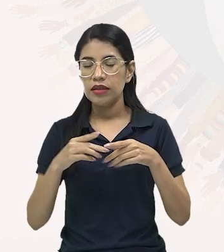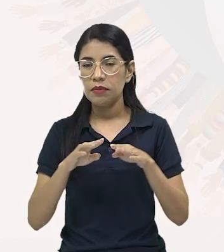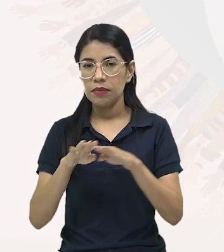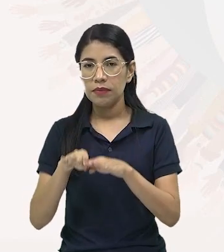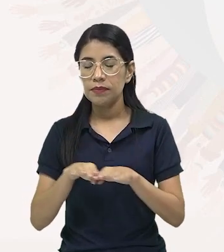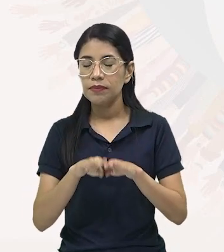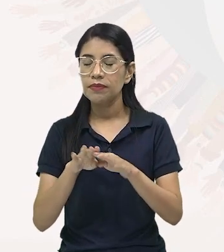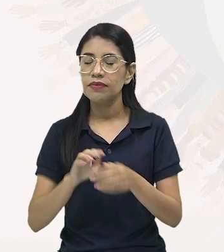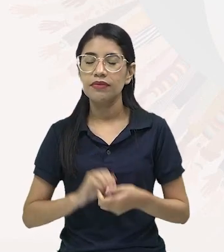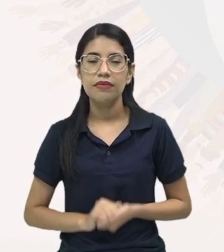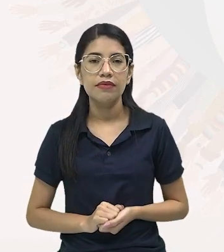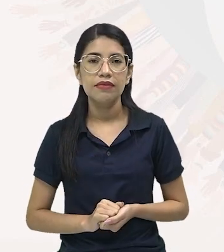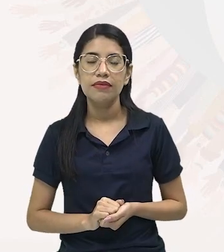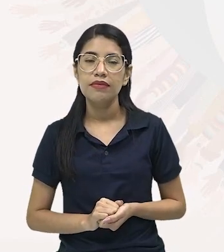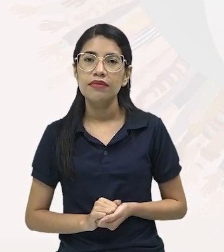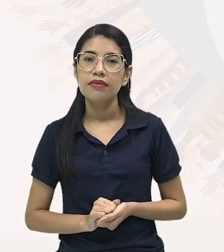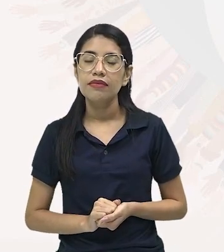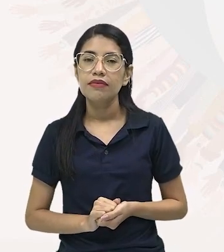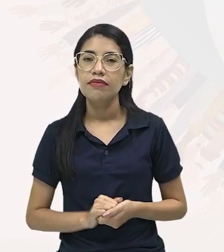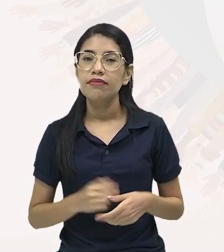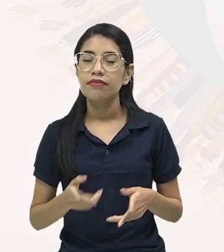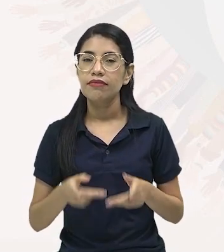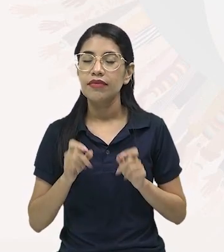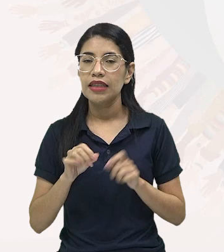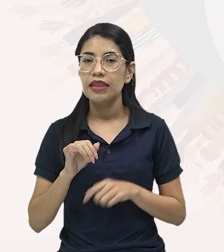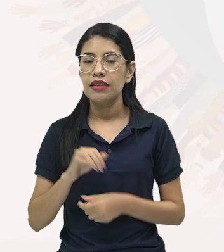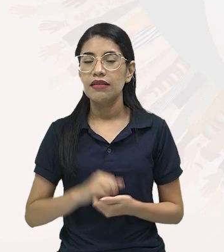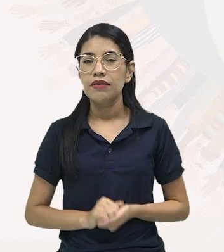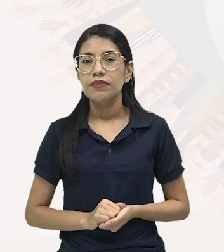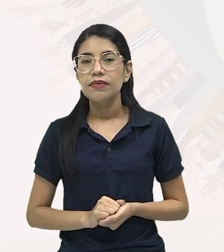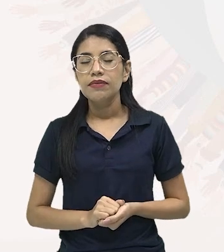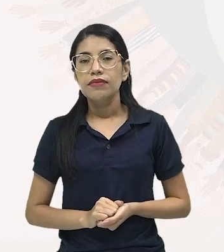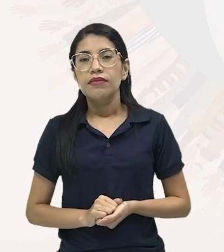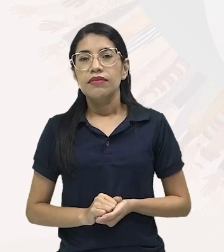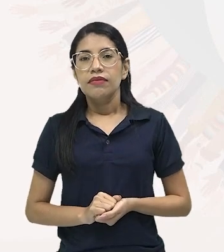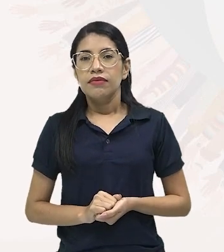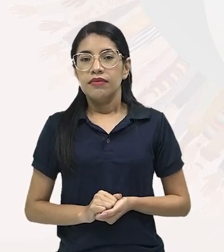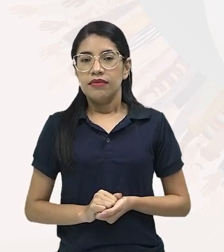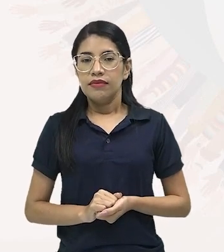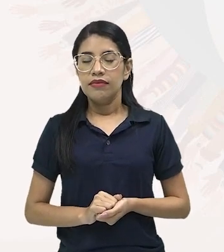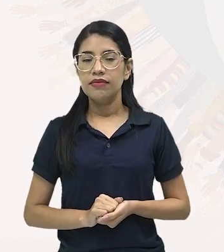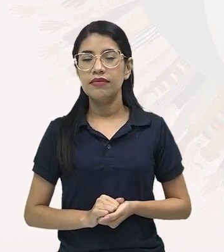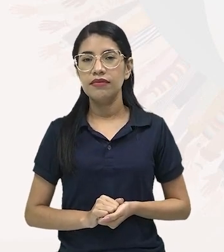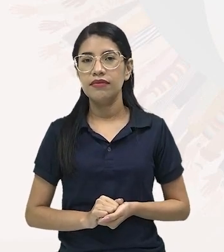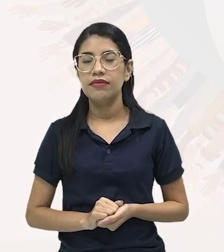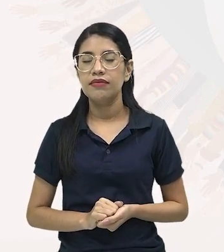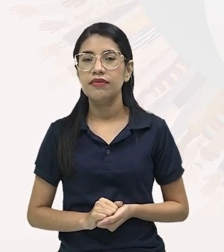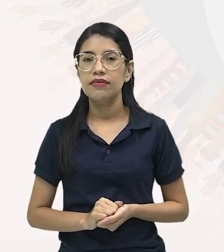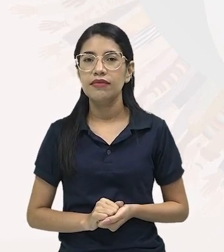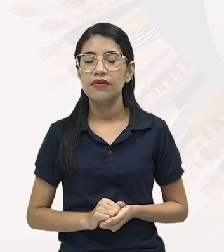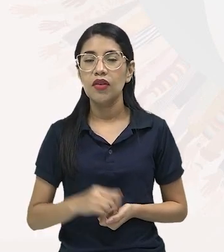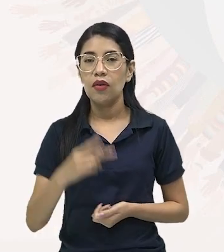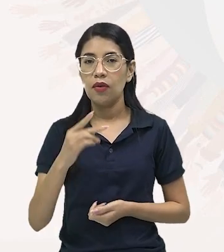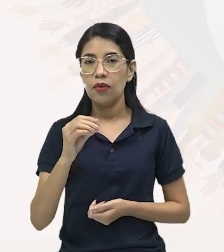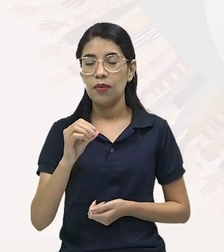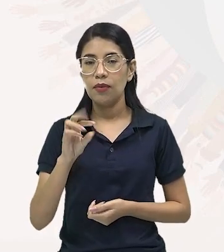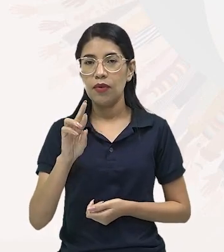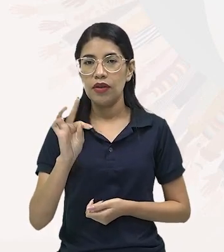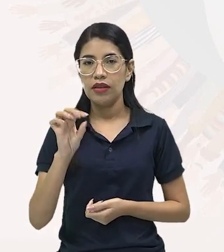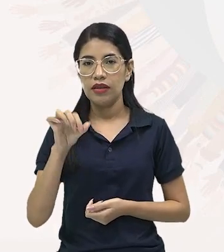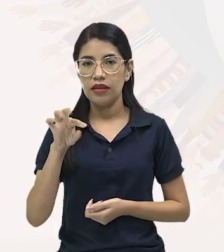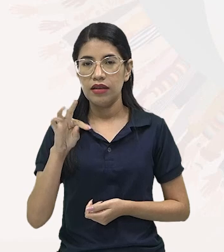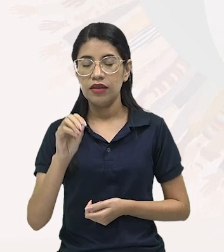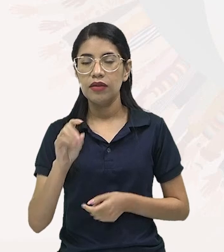Portanto, olha que interessante, se eu abordei aquele ponto, estou usando aqui um portanto para fazer essa relação, é